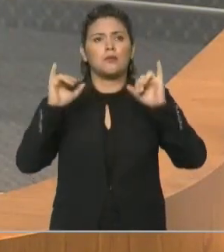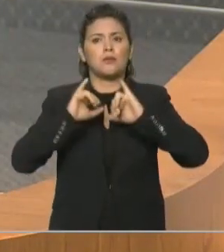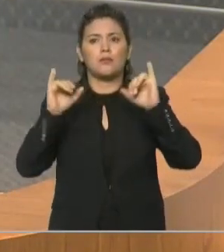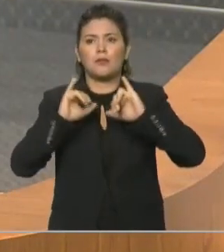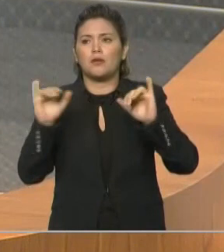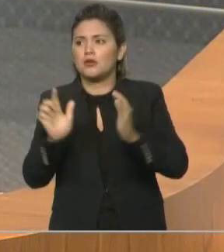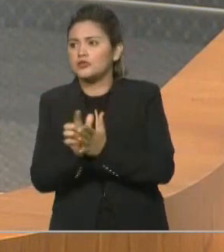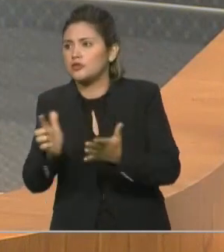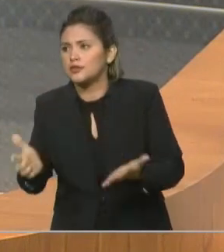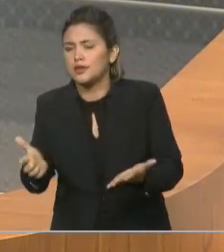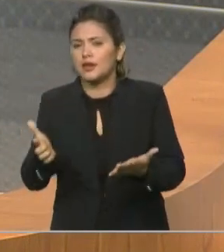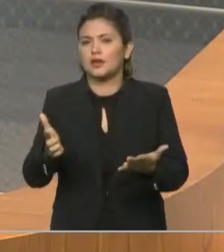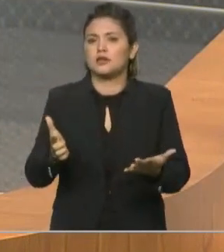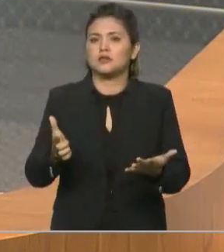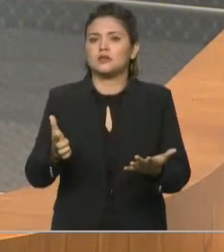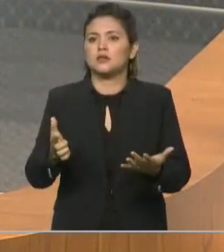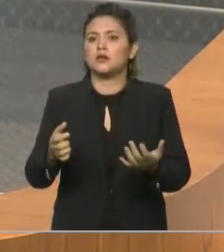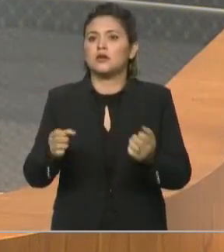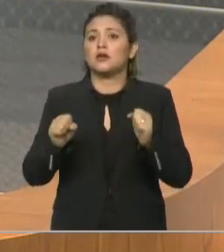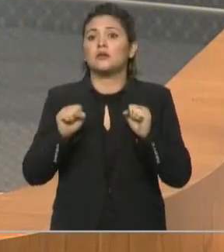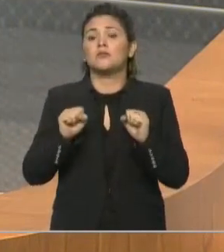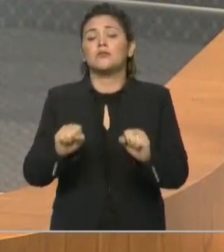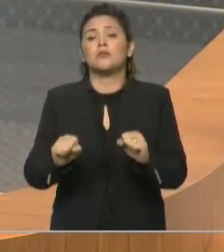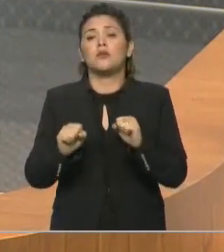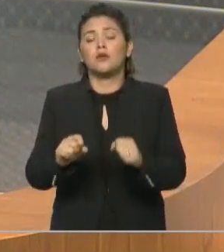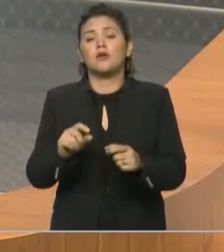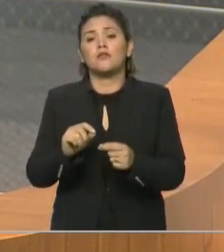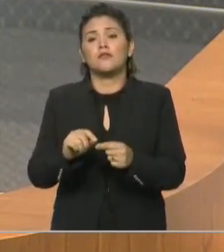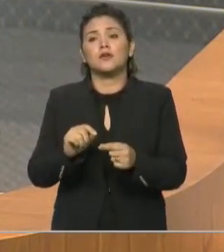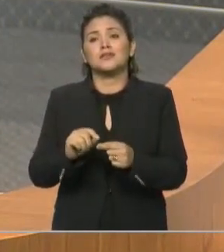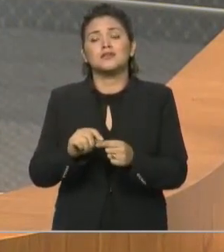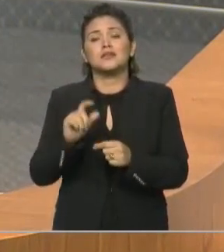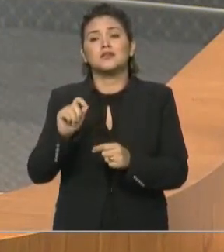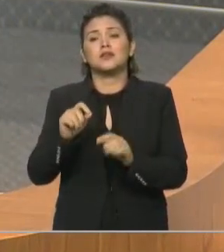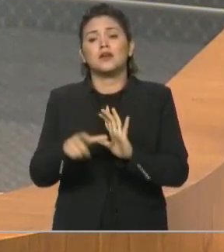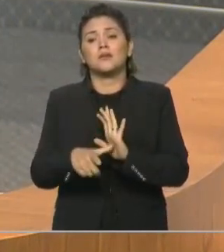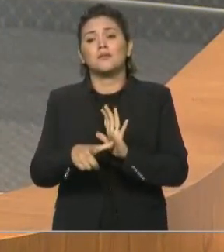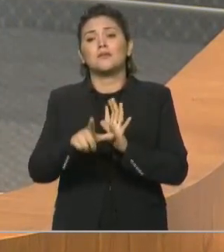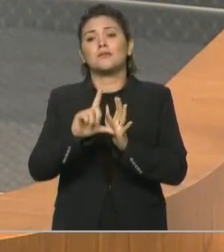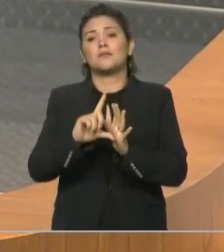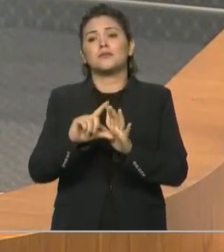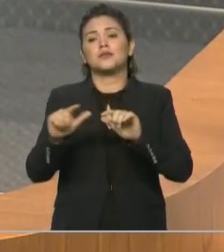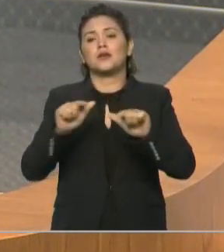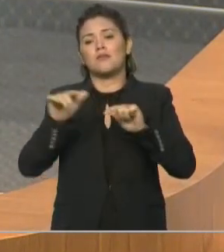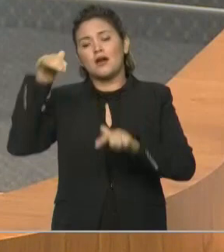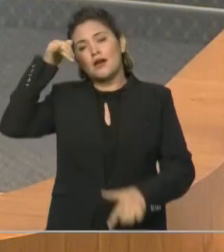80%, se esquecendo que poderiam ter ocupado com ações mais fortes,